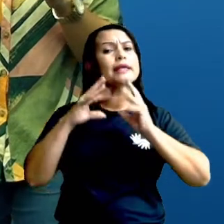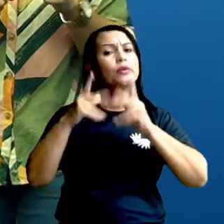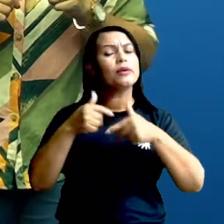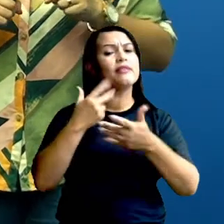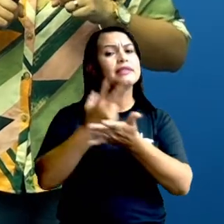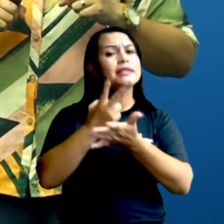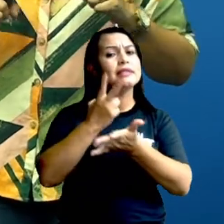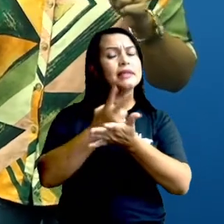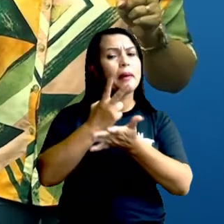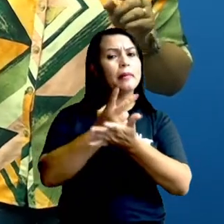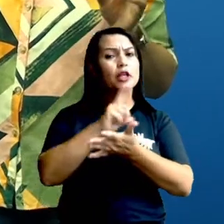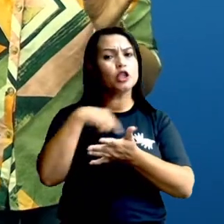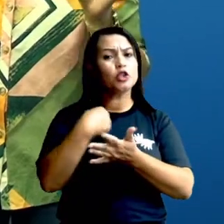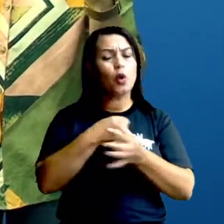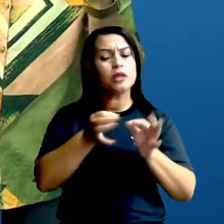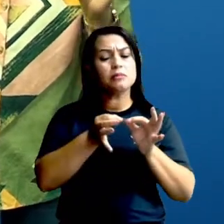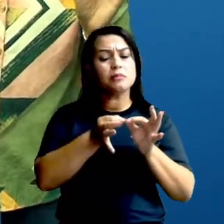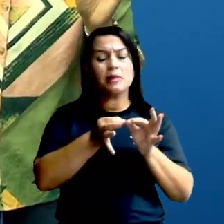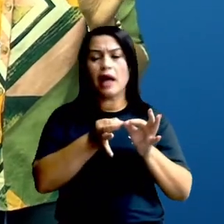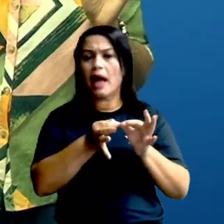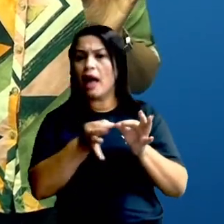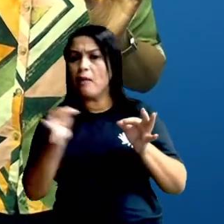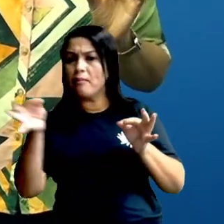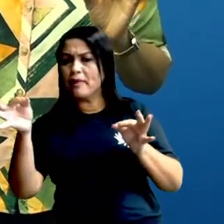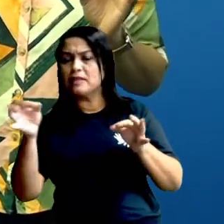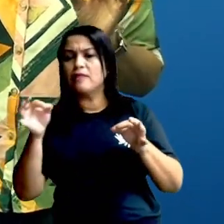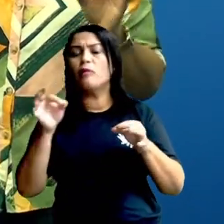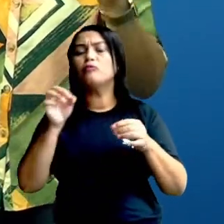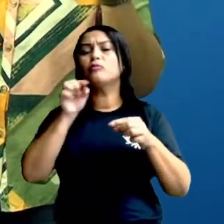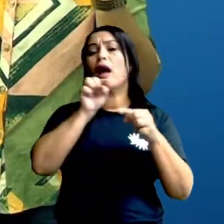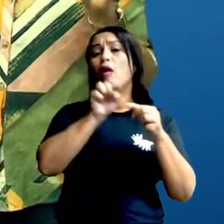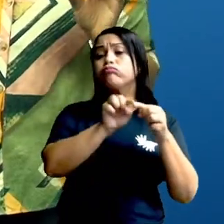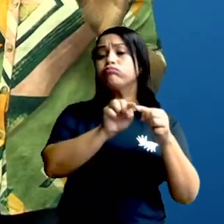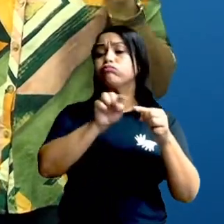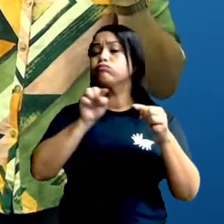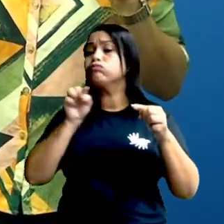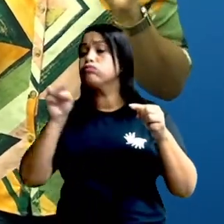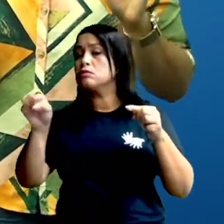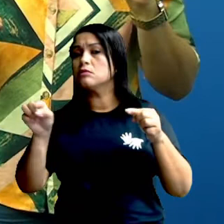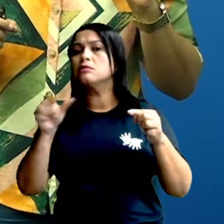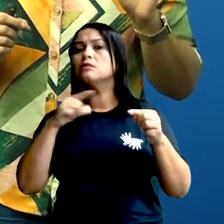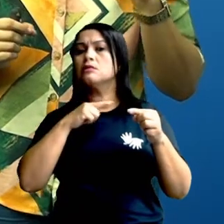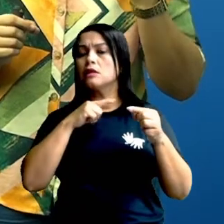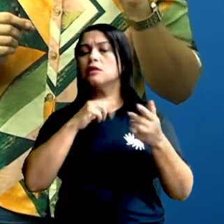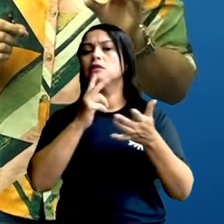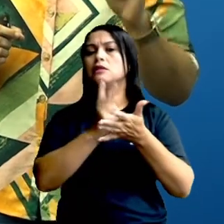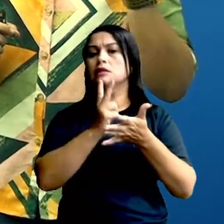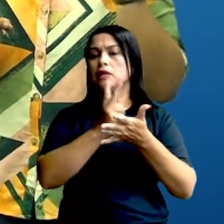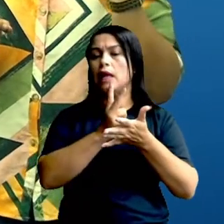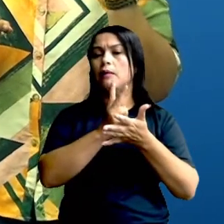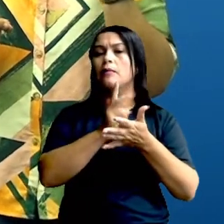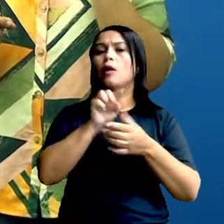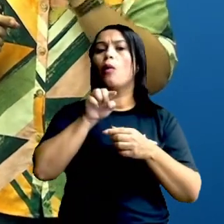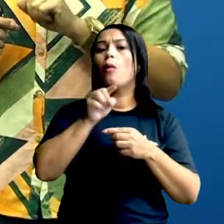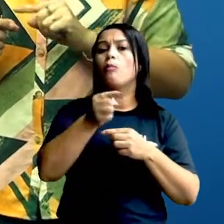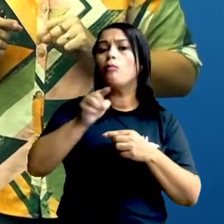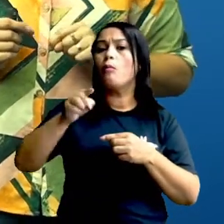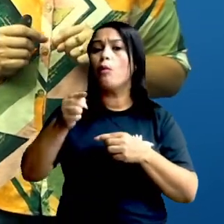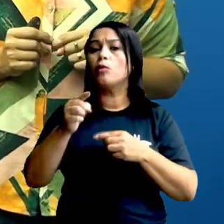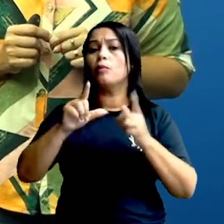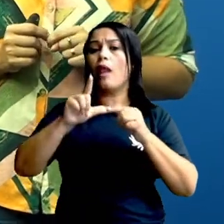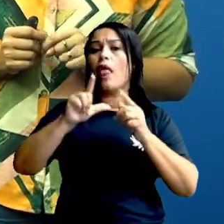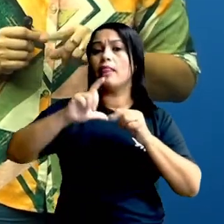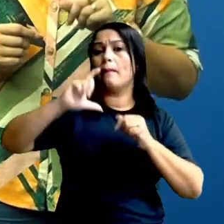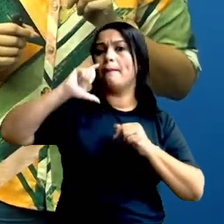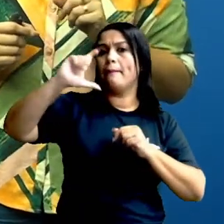tu não vejo que nós traçamos a reta e vamos marcar os pontos nela os pontos tem que sempre tem que ser marcado por letras